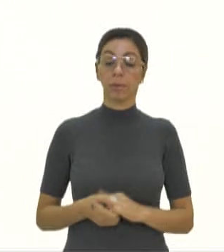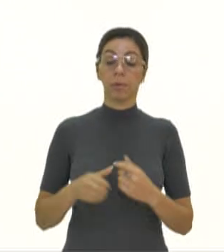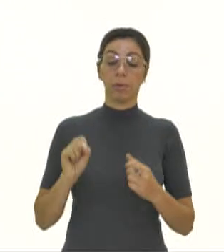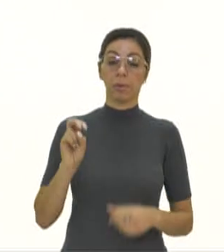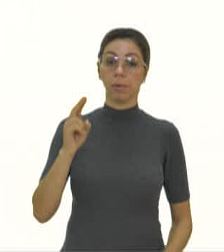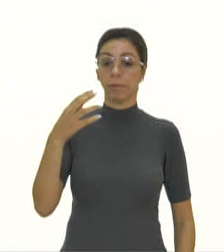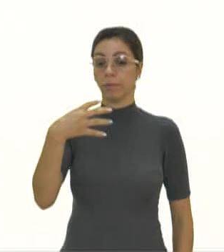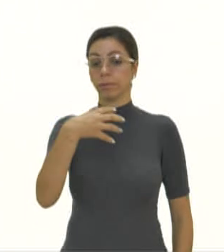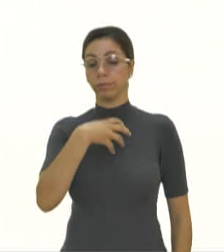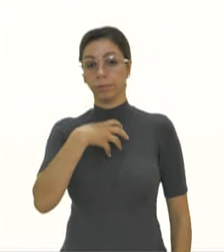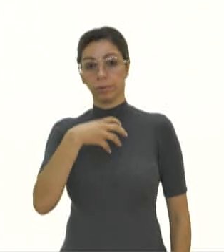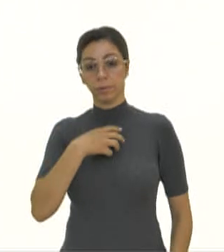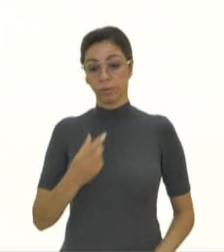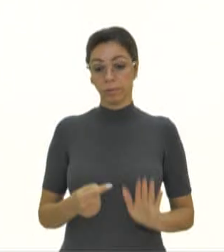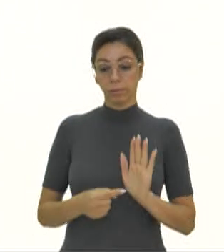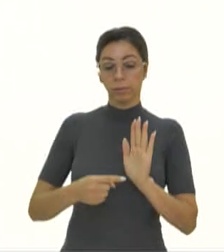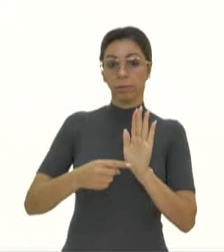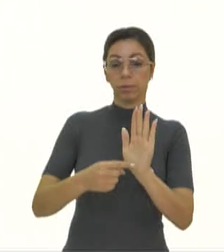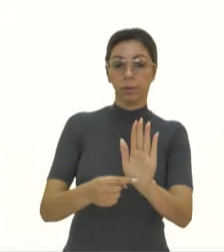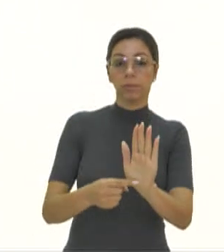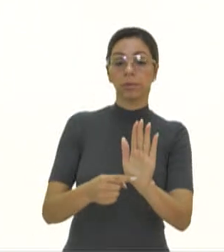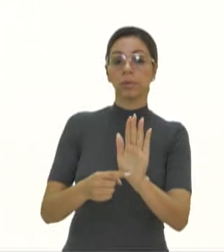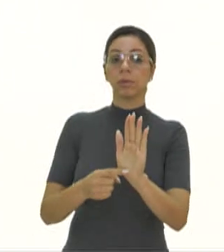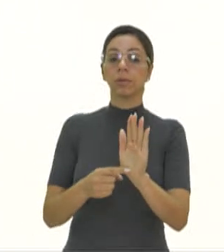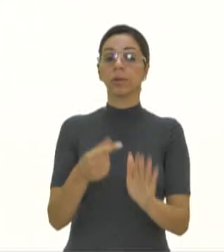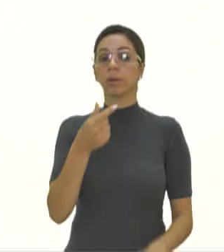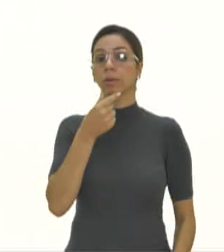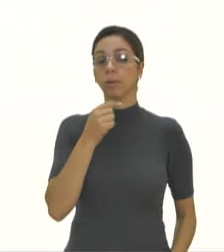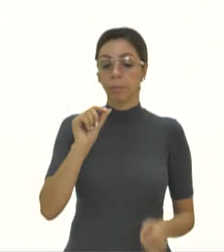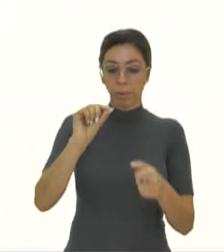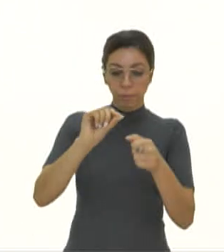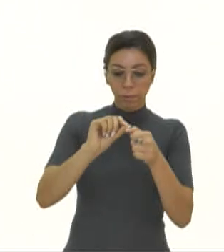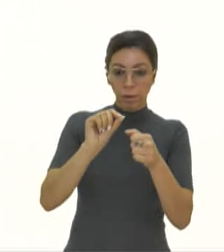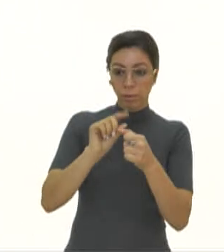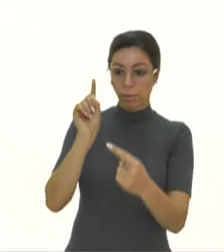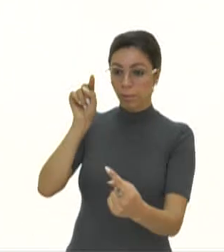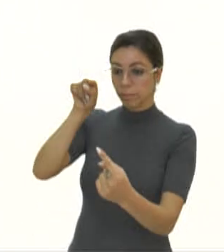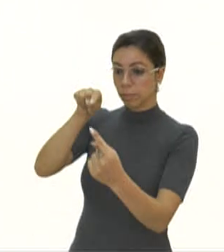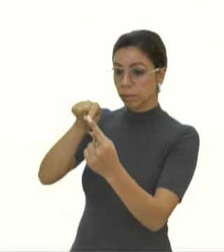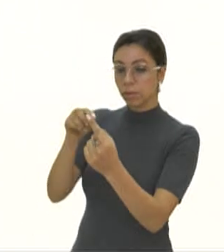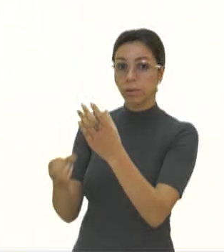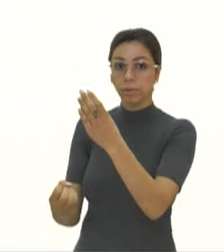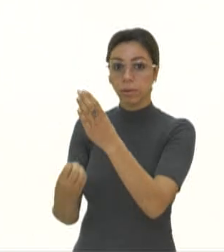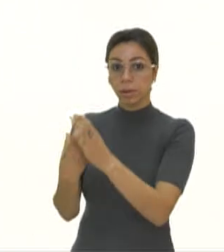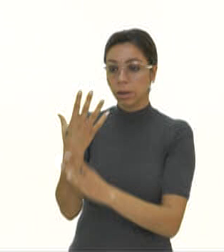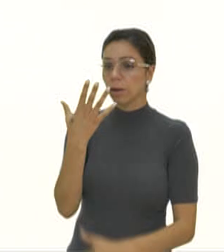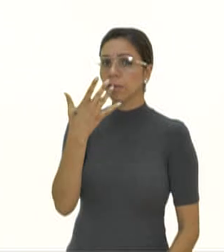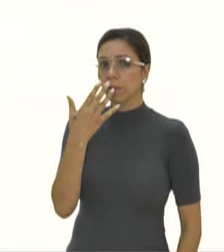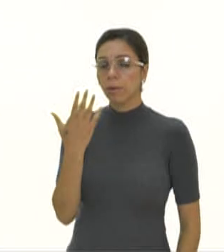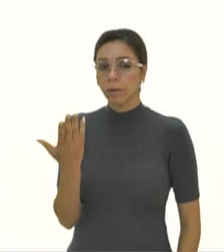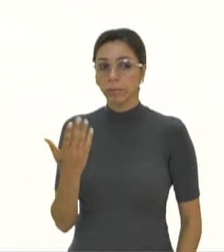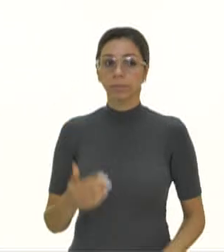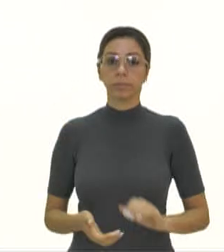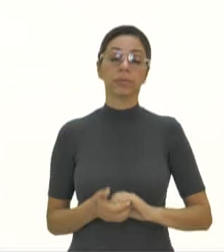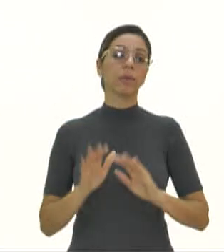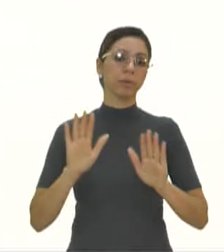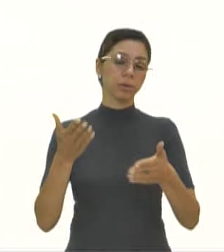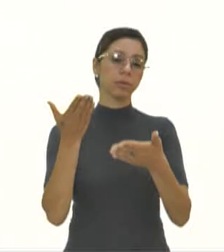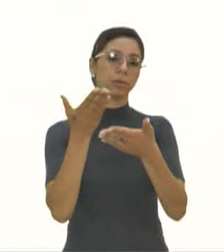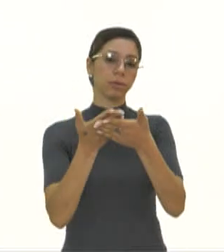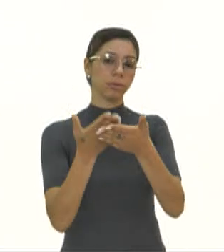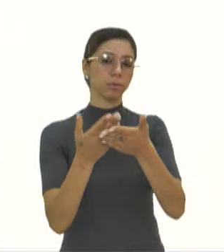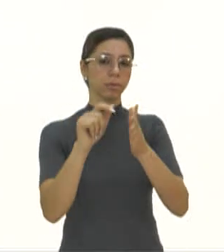jeito de mostrar que Perkins fez com a intenção de criar a cor. Aqui, como a gente já viu nos nossos